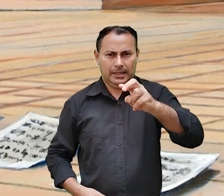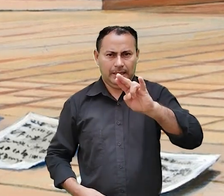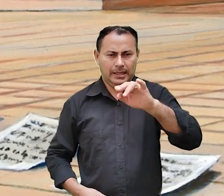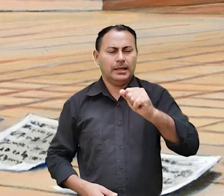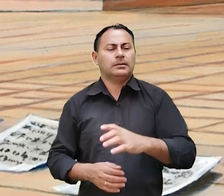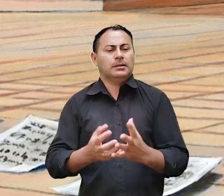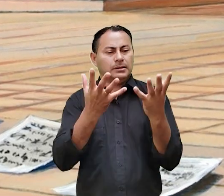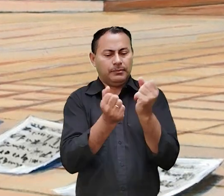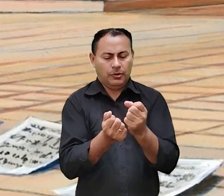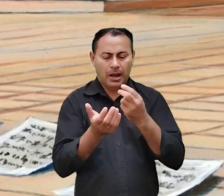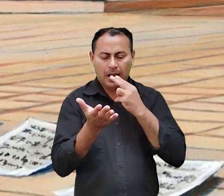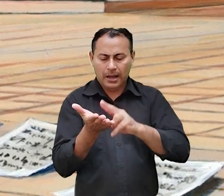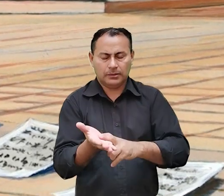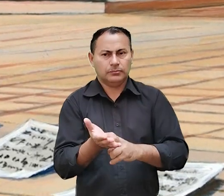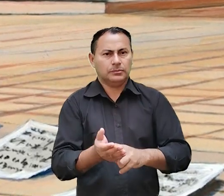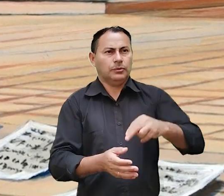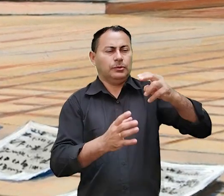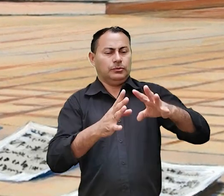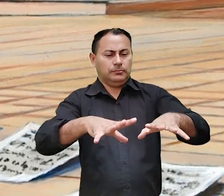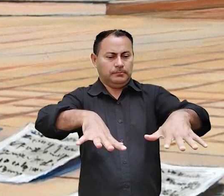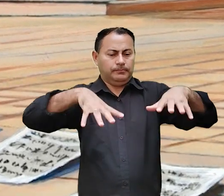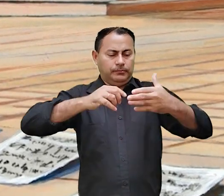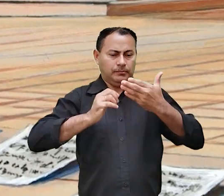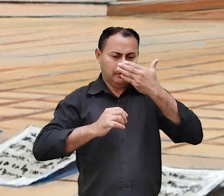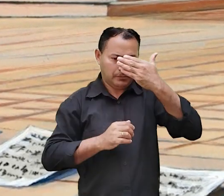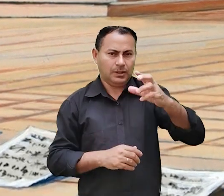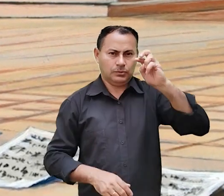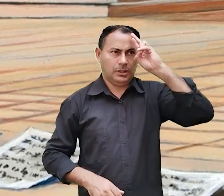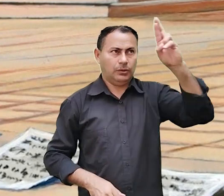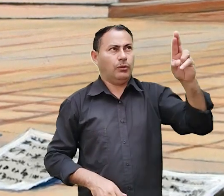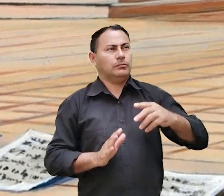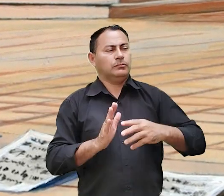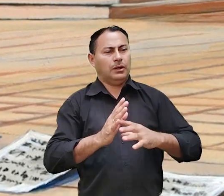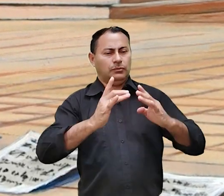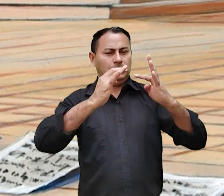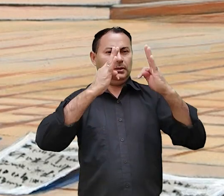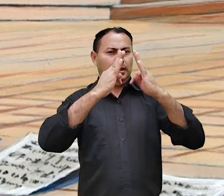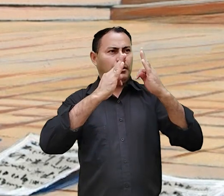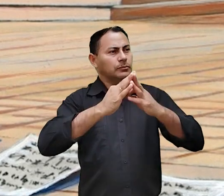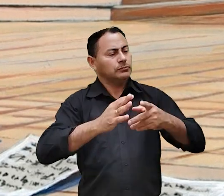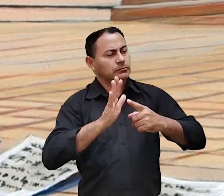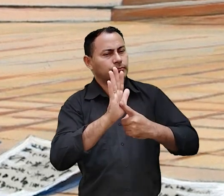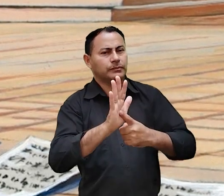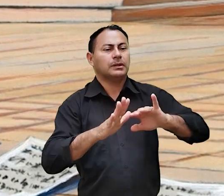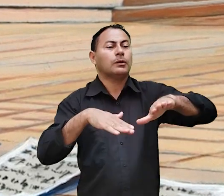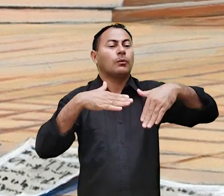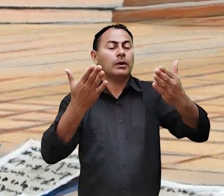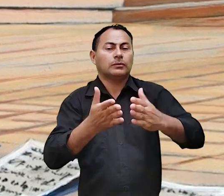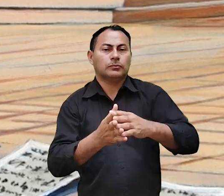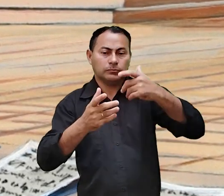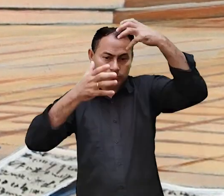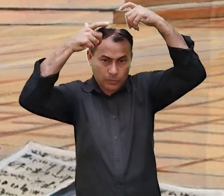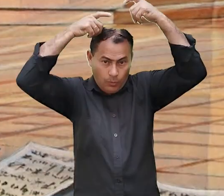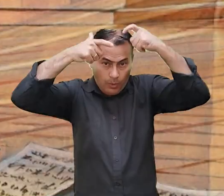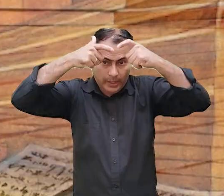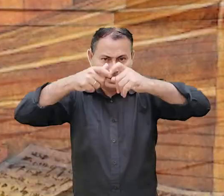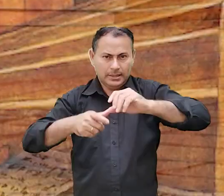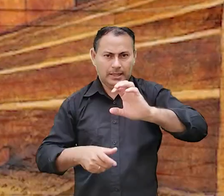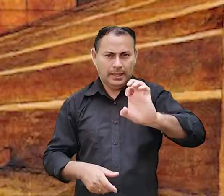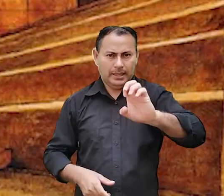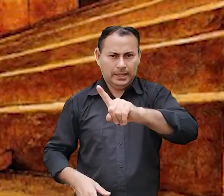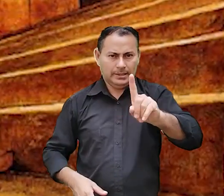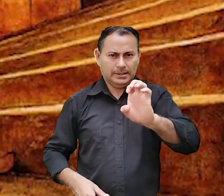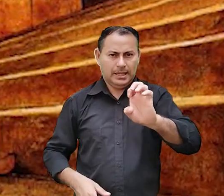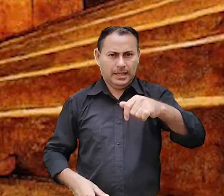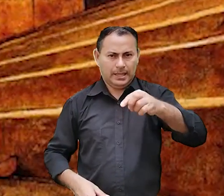carta subiu ao templo e a apresentou diante do Senhor enquanto Ezequias estava diante de